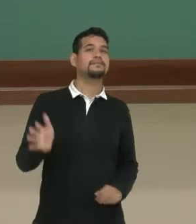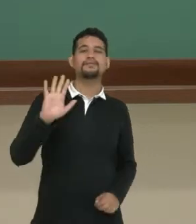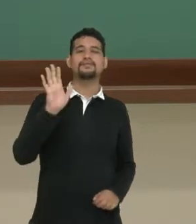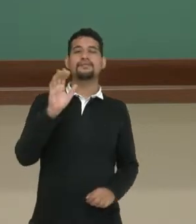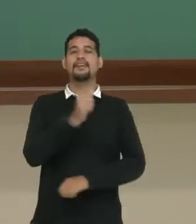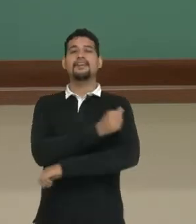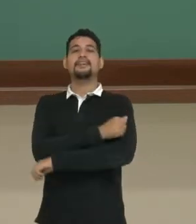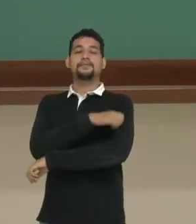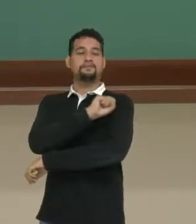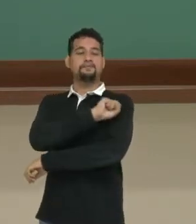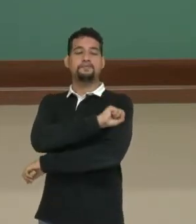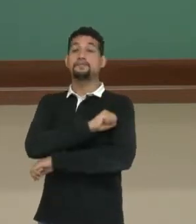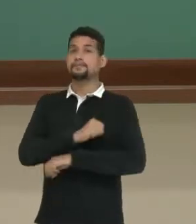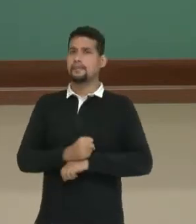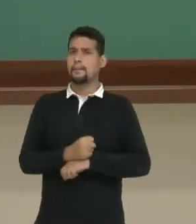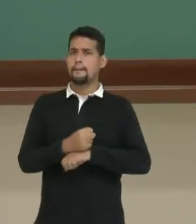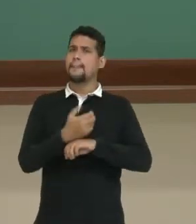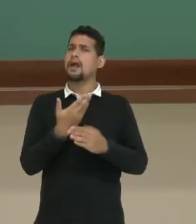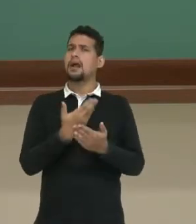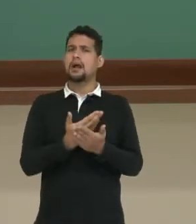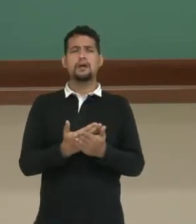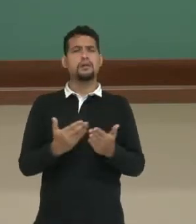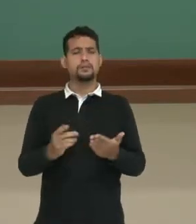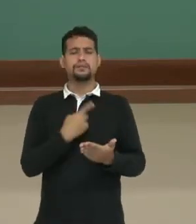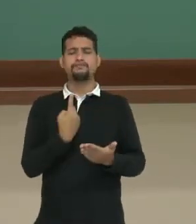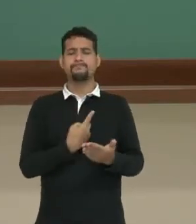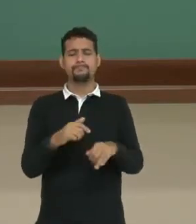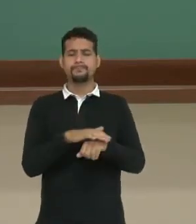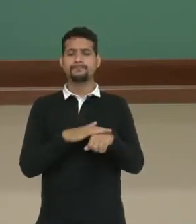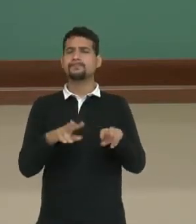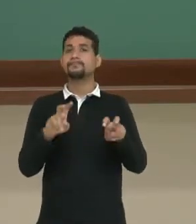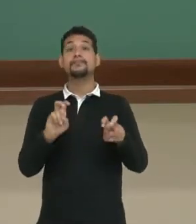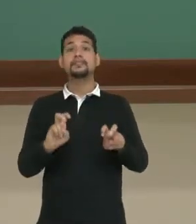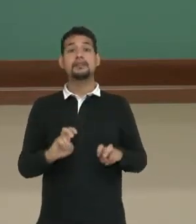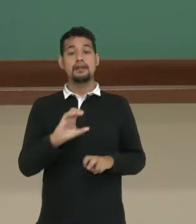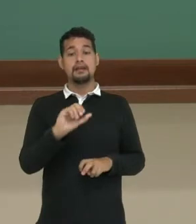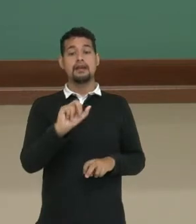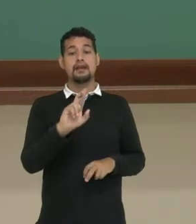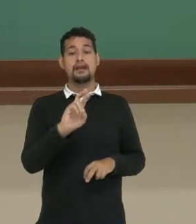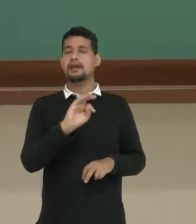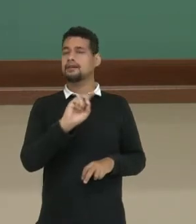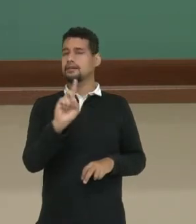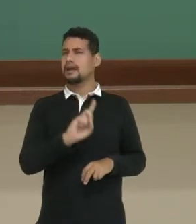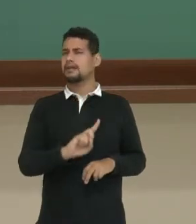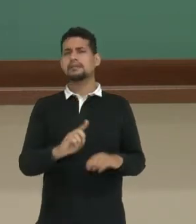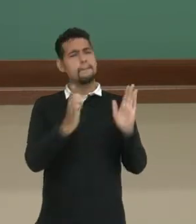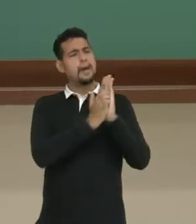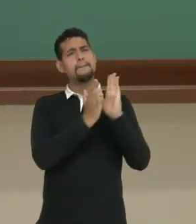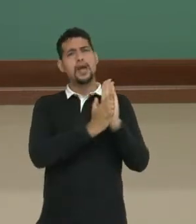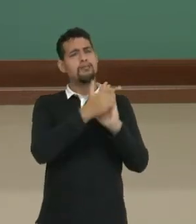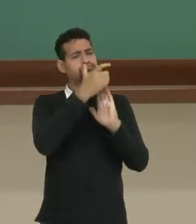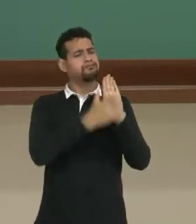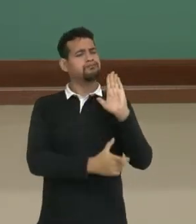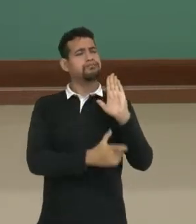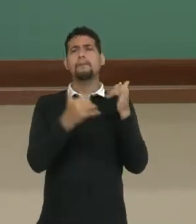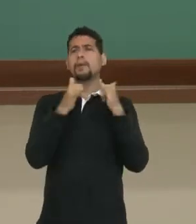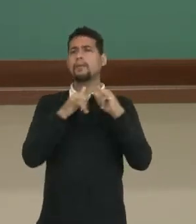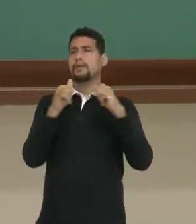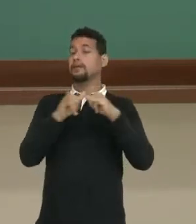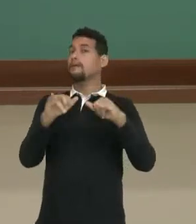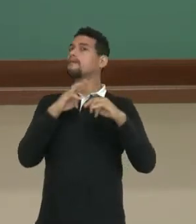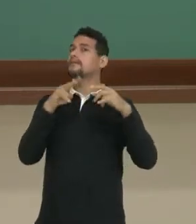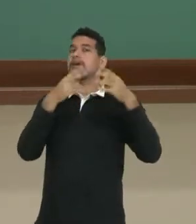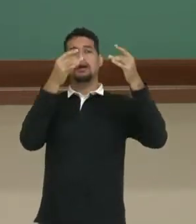Olá, estudantes do 8º ano. Nesta aula vamos conversar sobre cartaz de campanha. Vamos ver alguns elementos composicionais